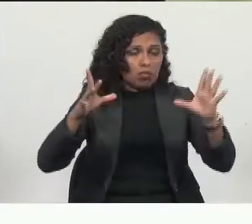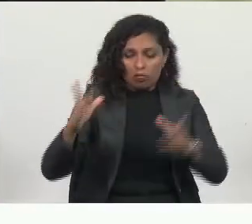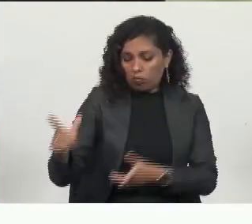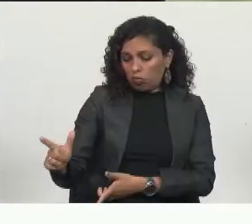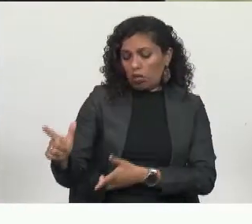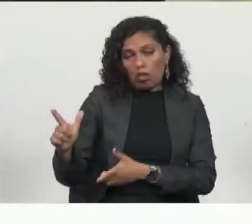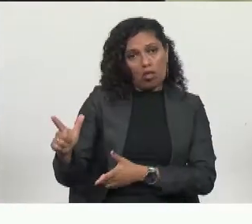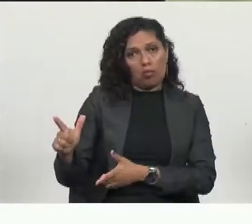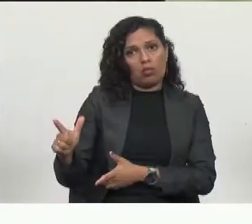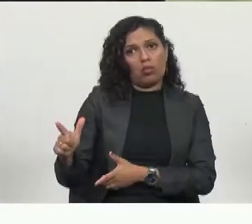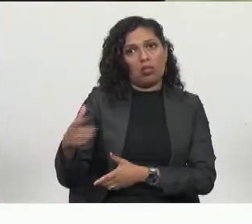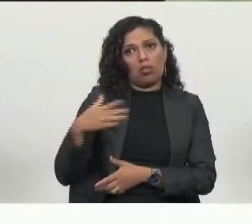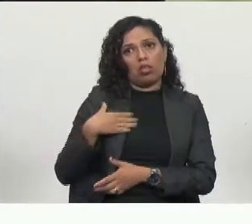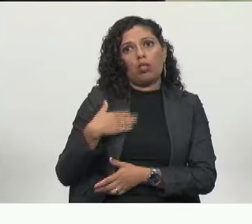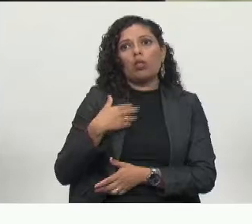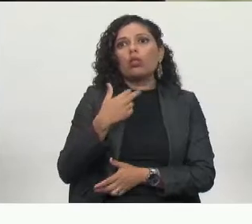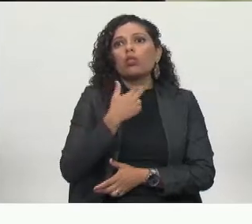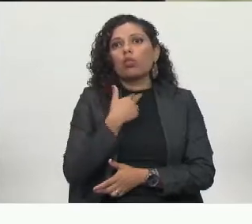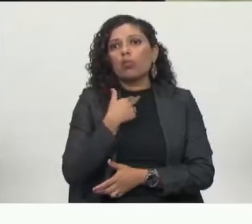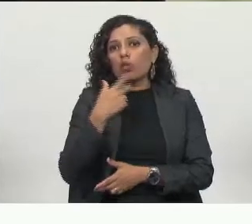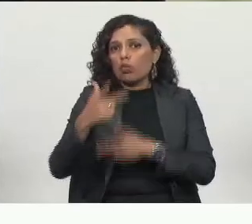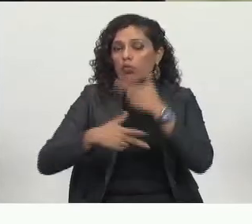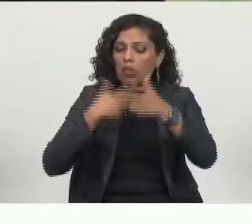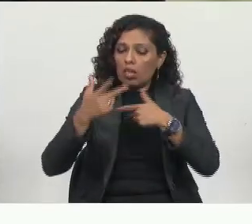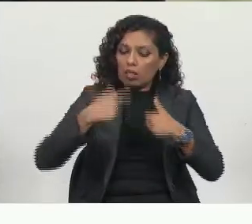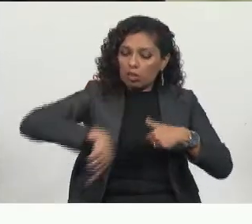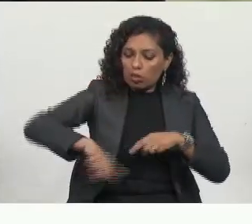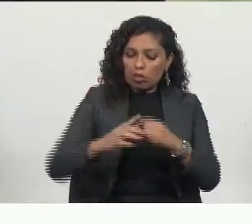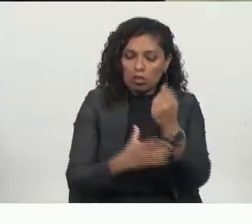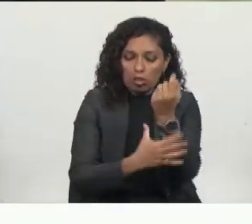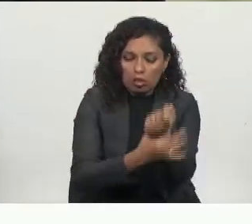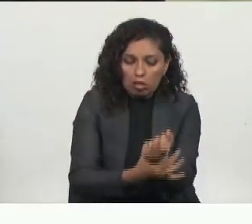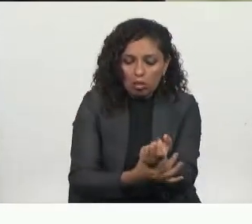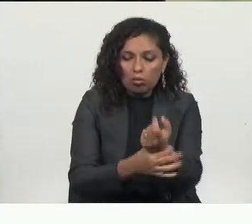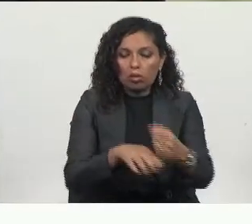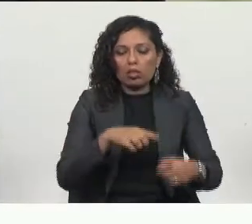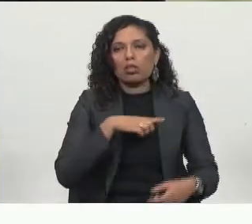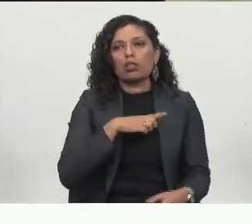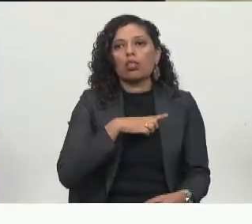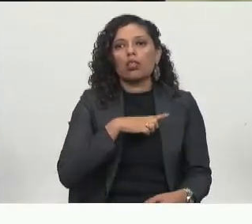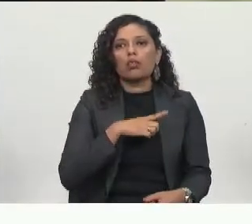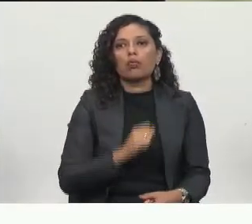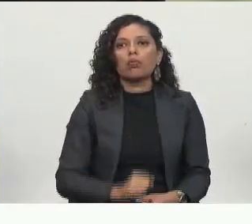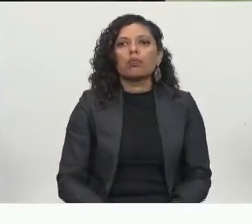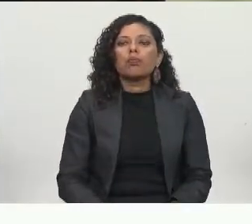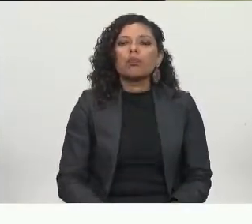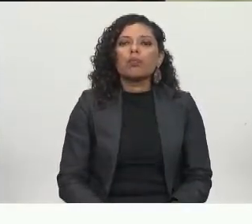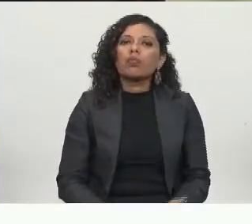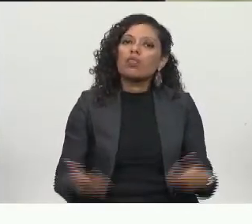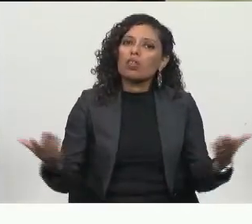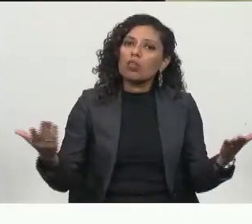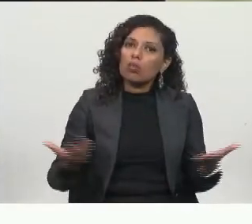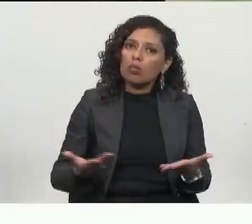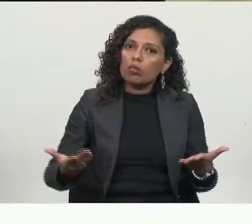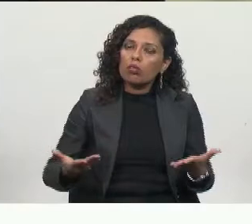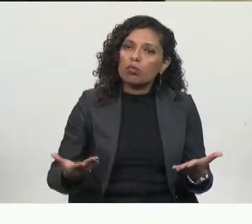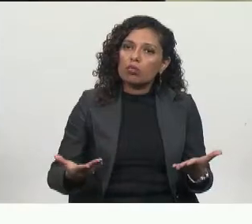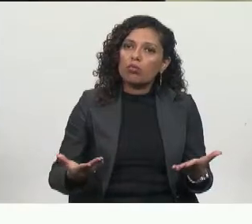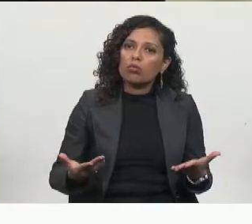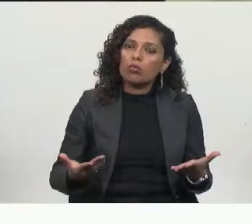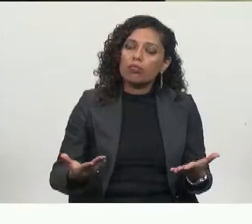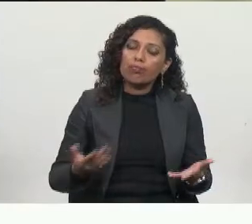Eu não posso dizer que nós estamos em segurança. Verdade. Então, hoje,